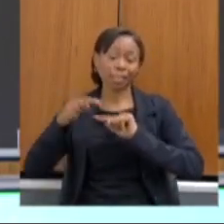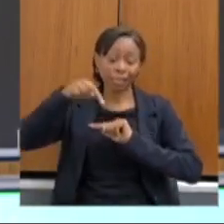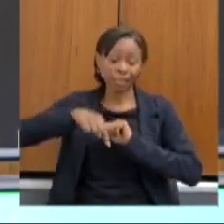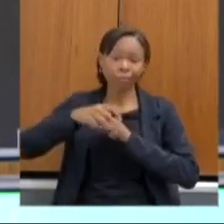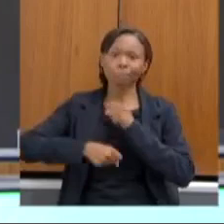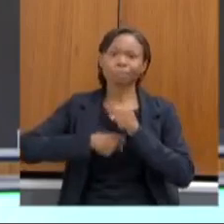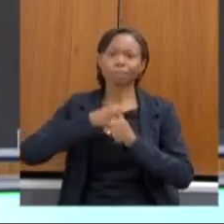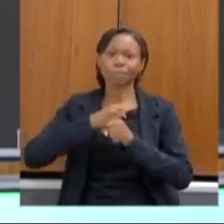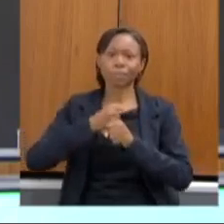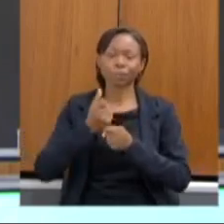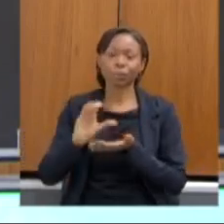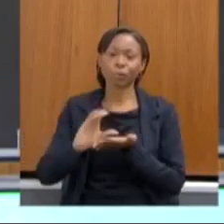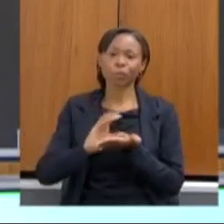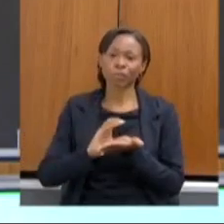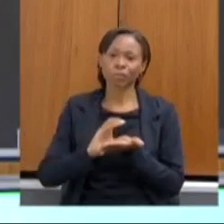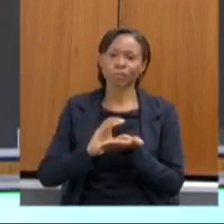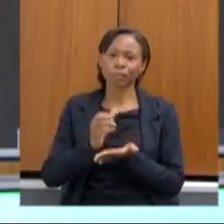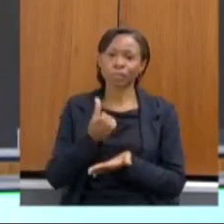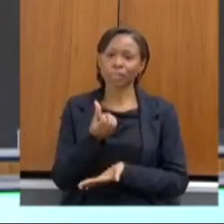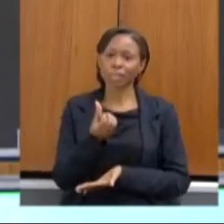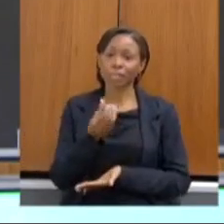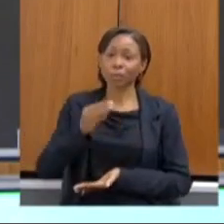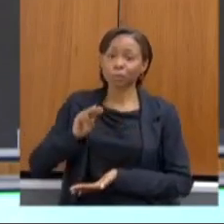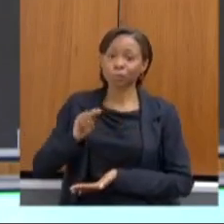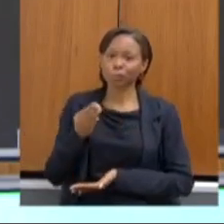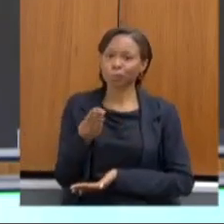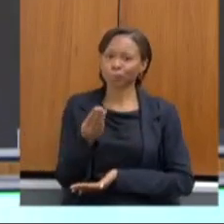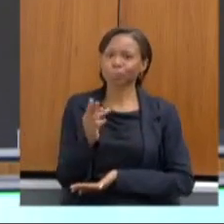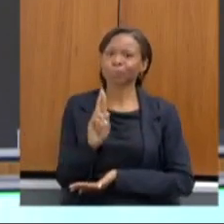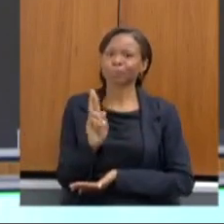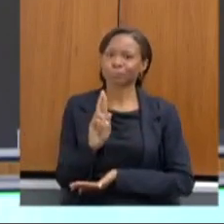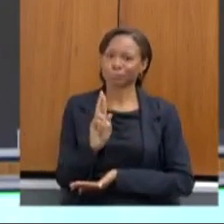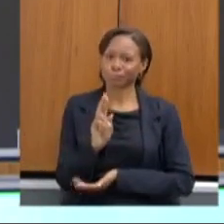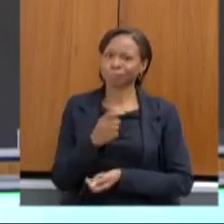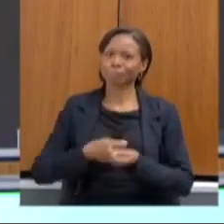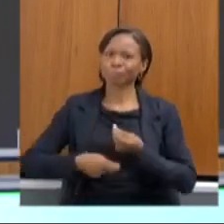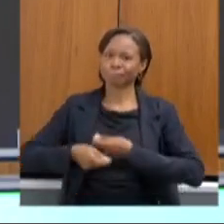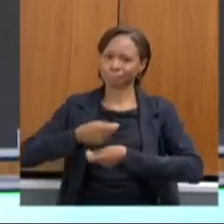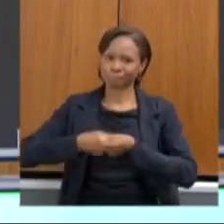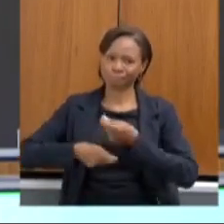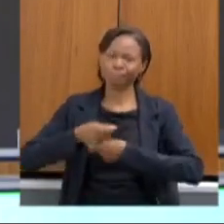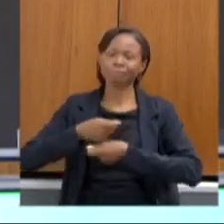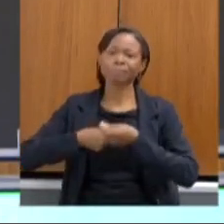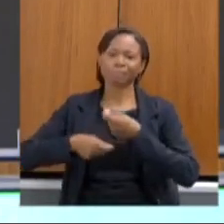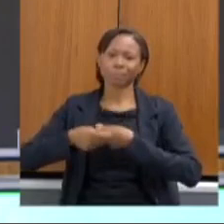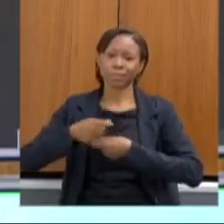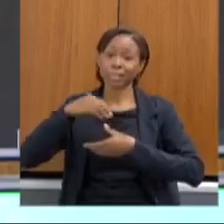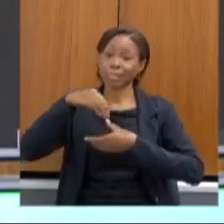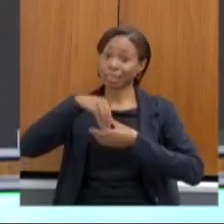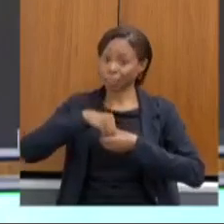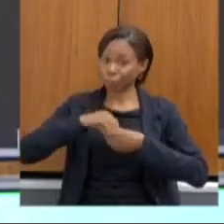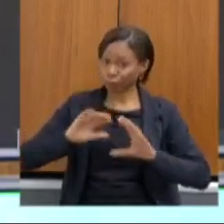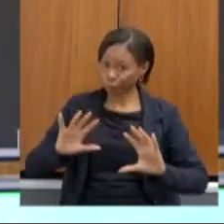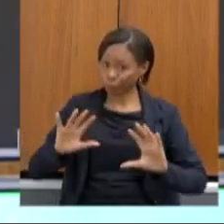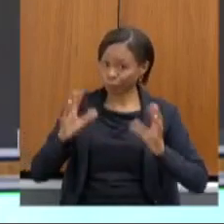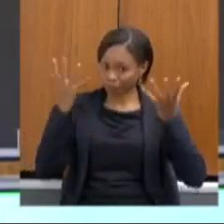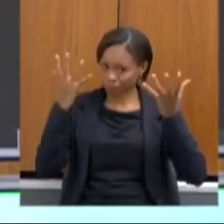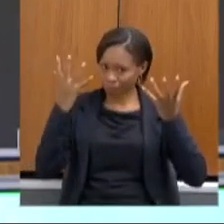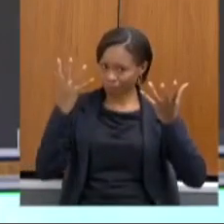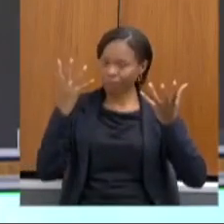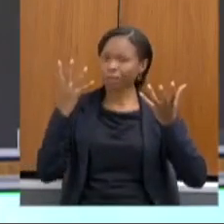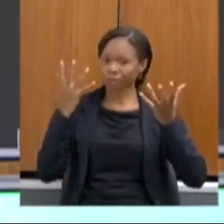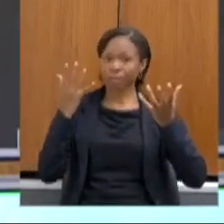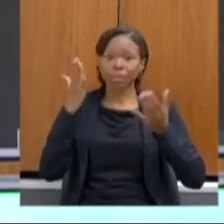seis milhões de reais em negócios isso nos eventos e nós sabemos